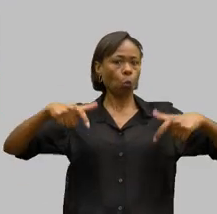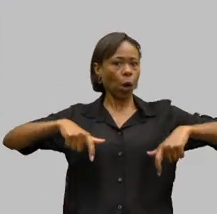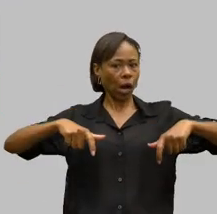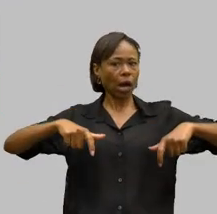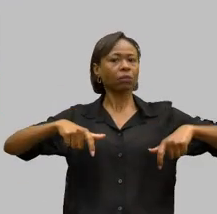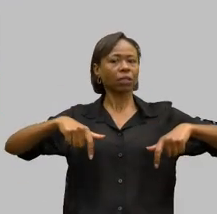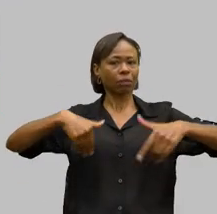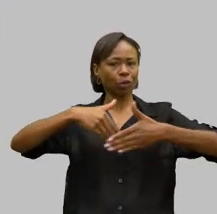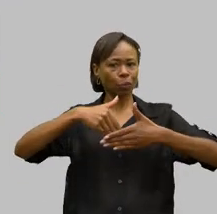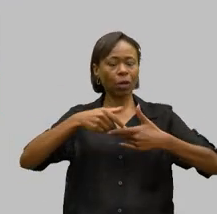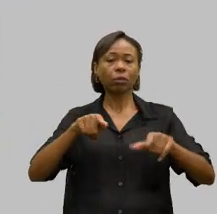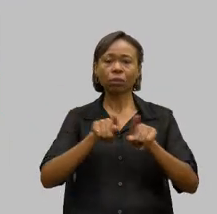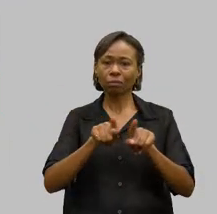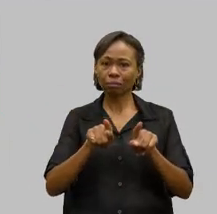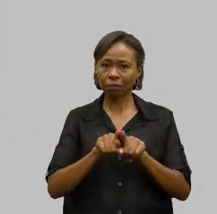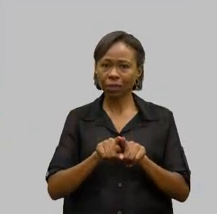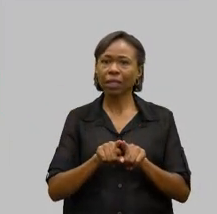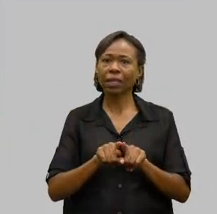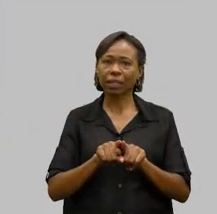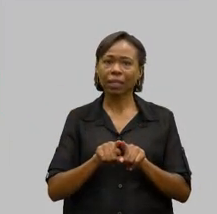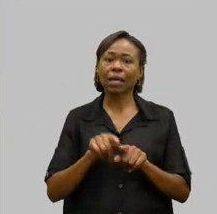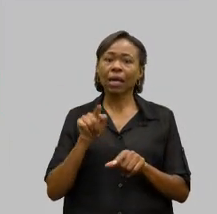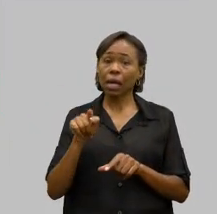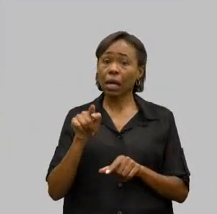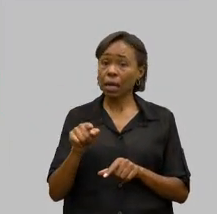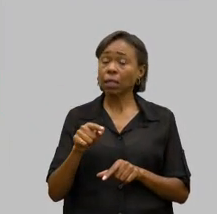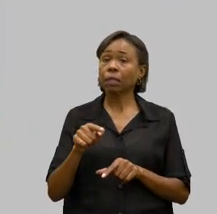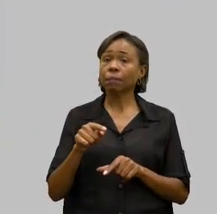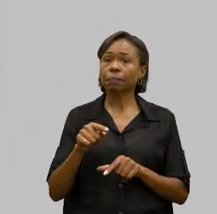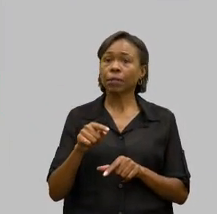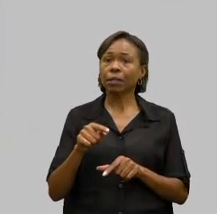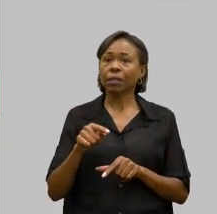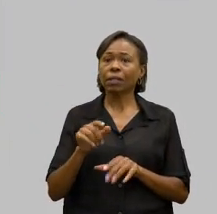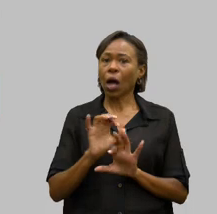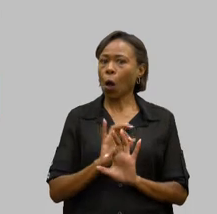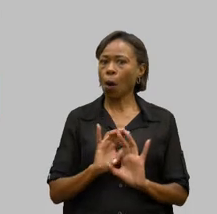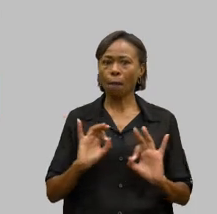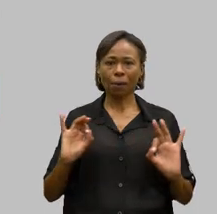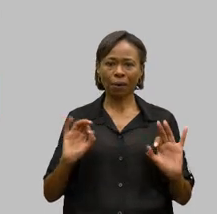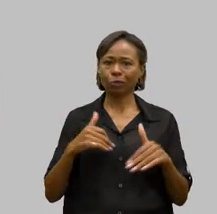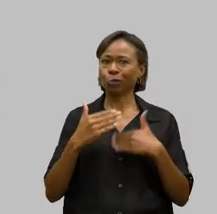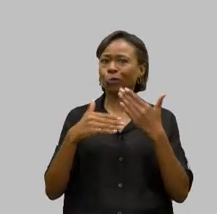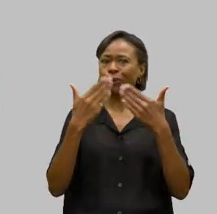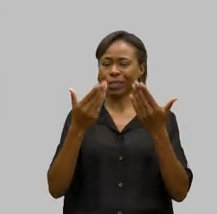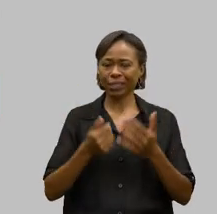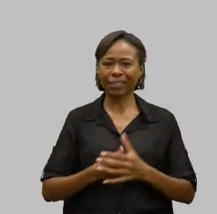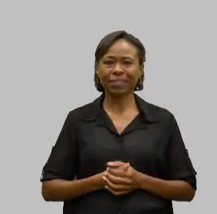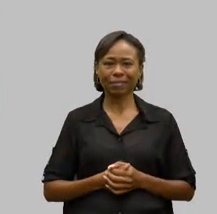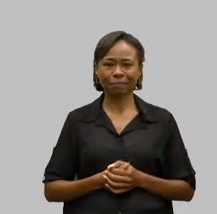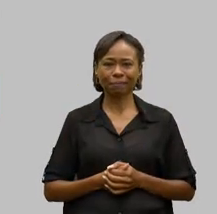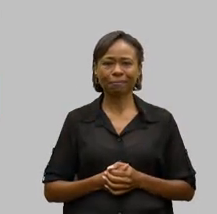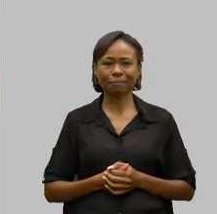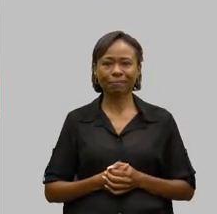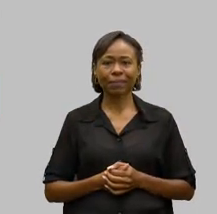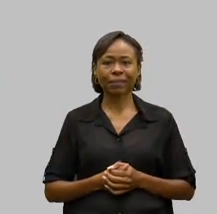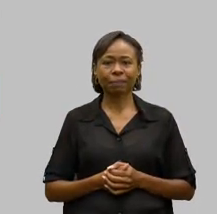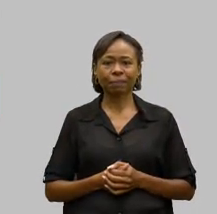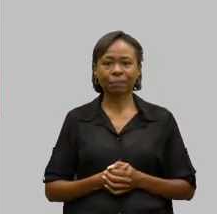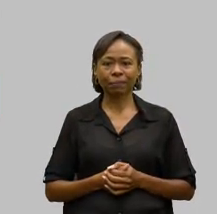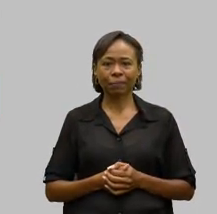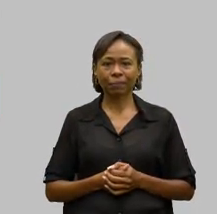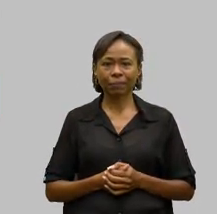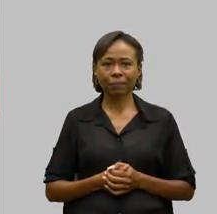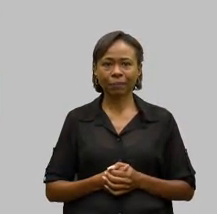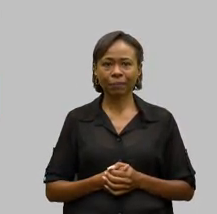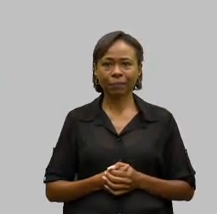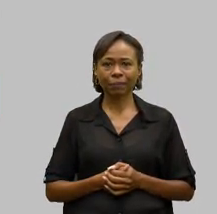Então, essa escola Coronel José Martins está ficando um brilho também. Ah, beleza. E quando eu falei também da área